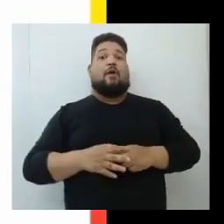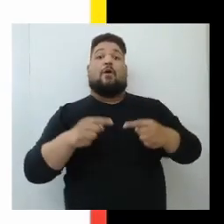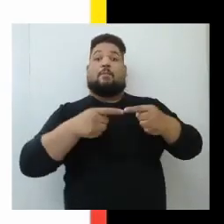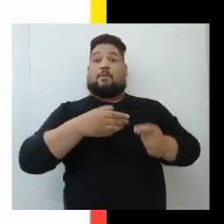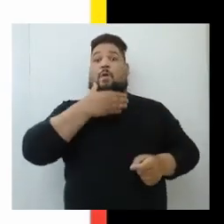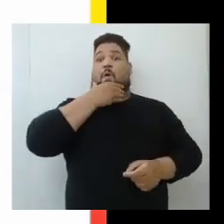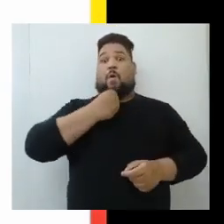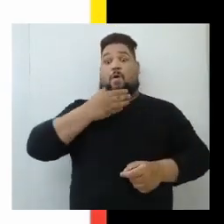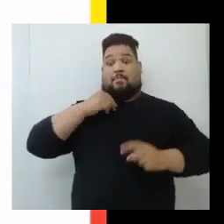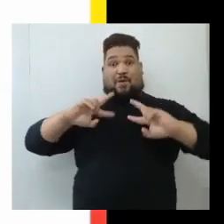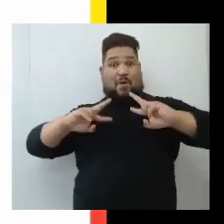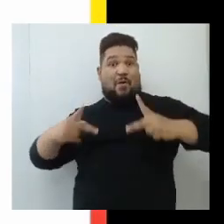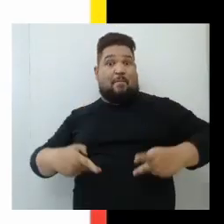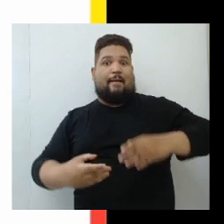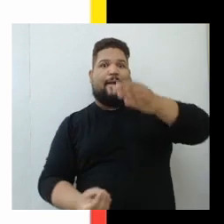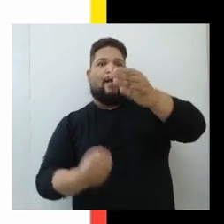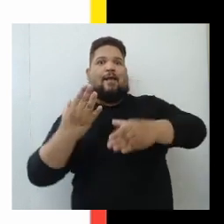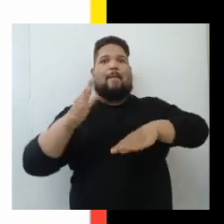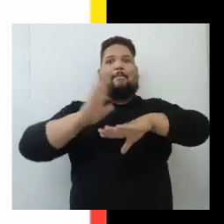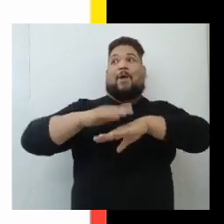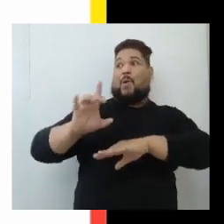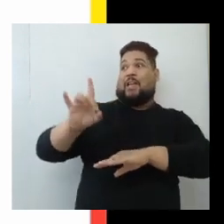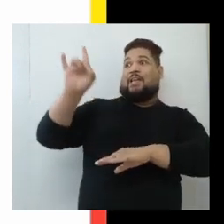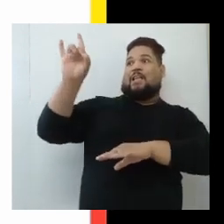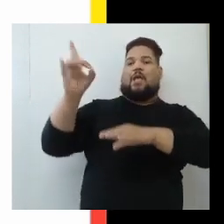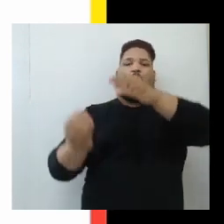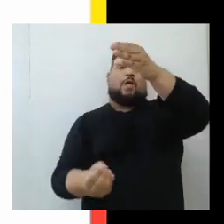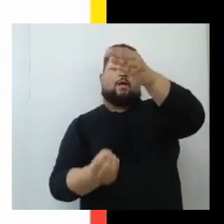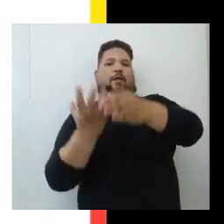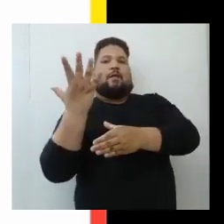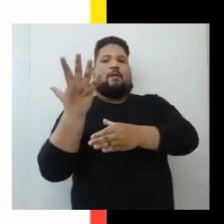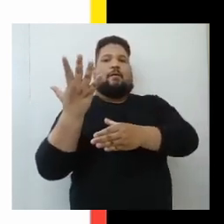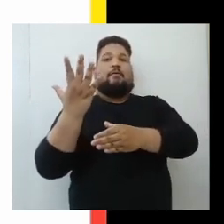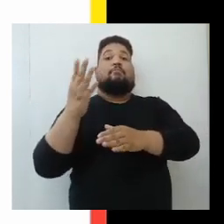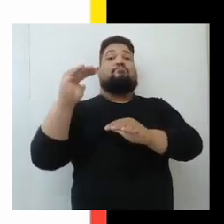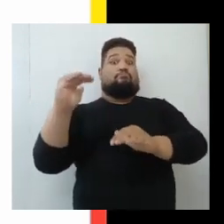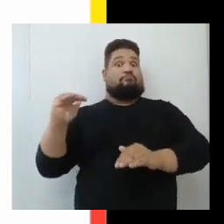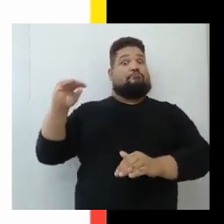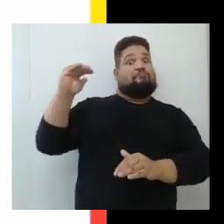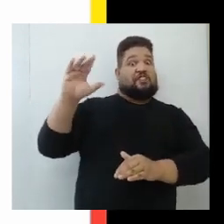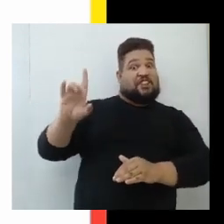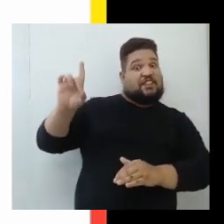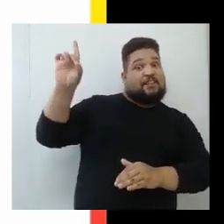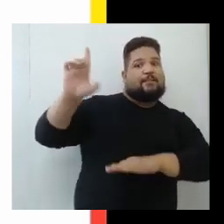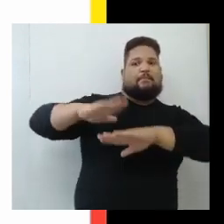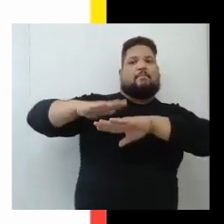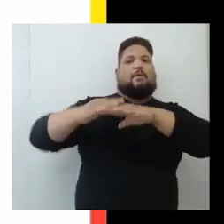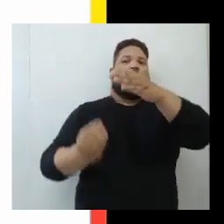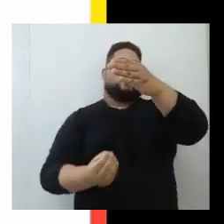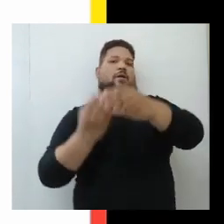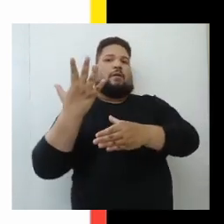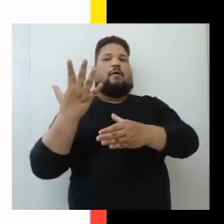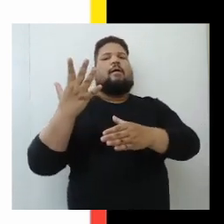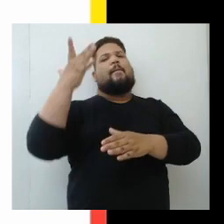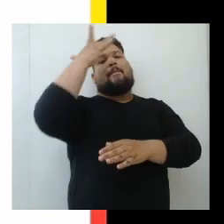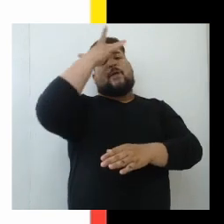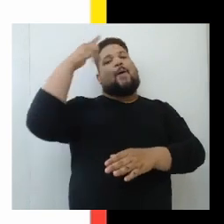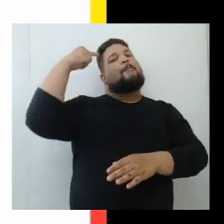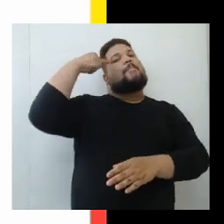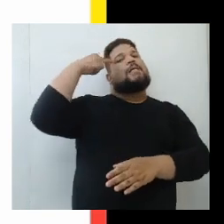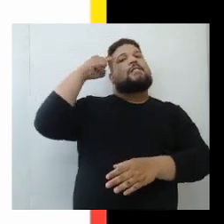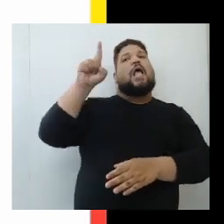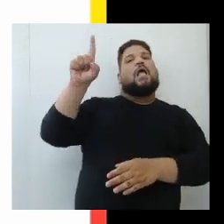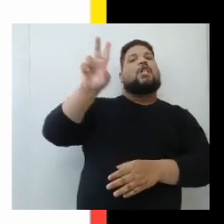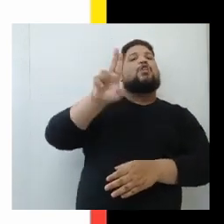do homem como um ser divino, criação de um ser superior. Muitos chamam esse ser